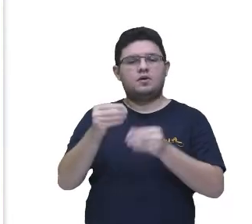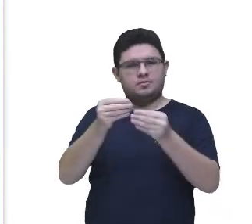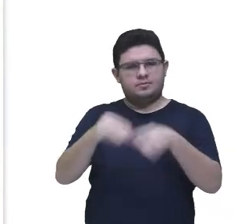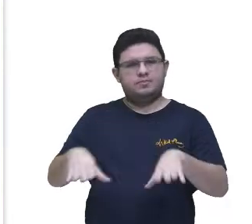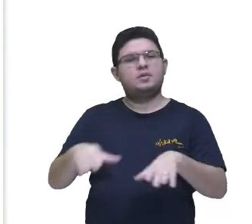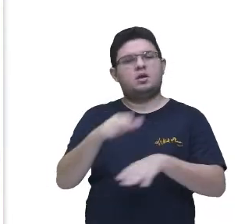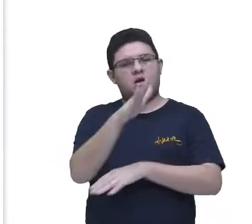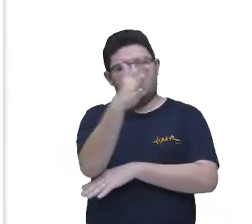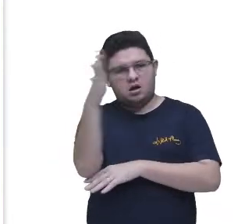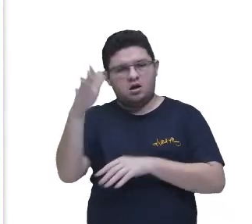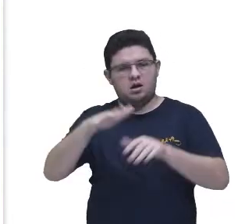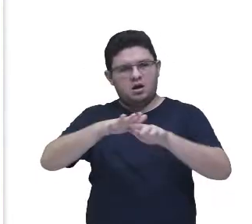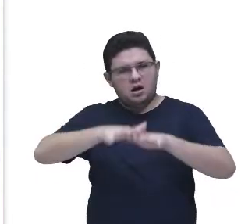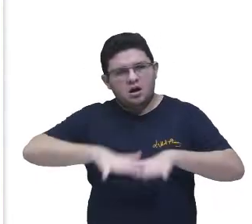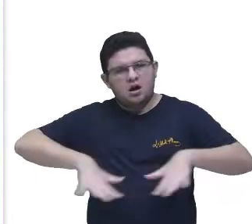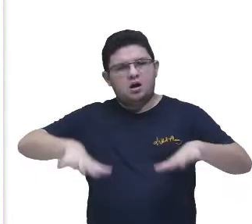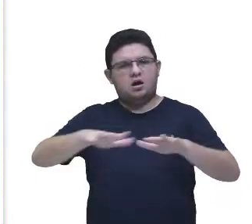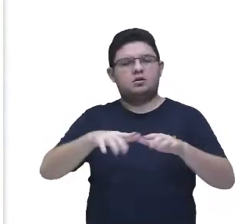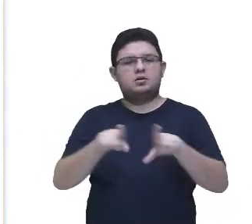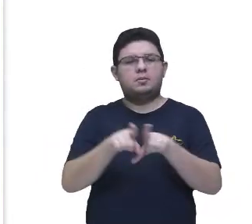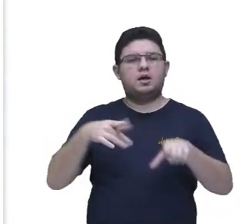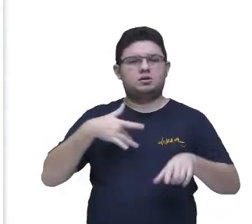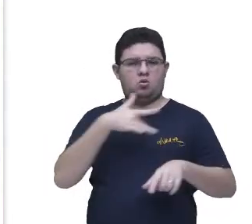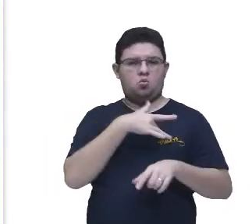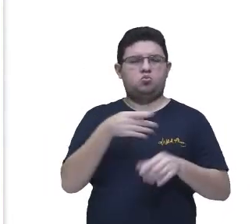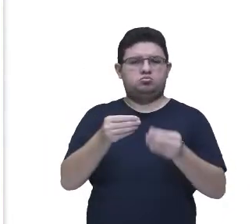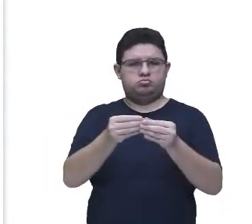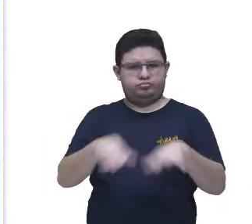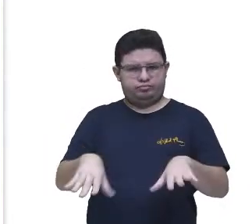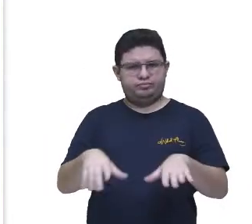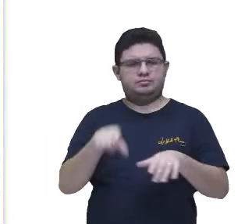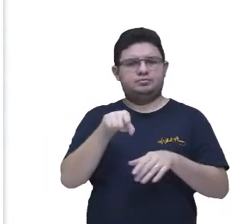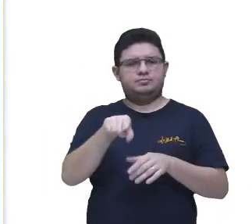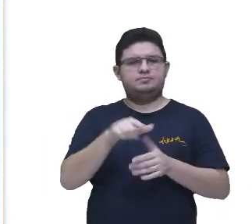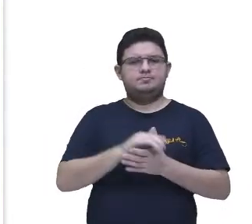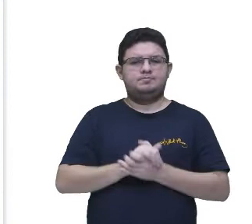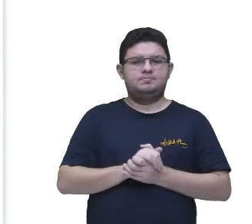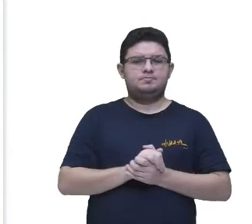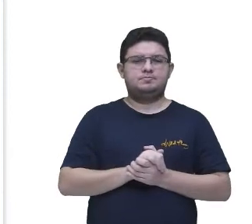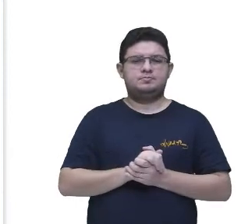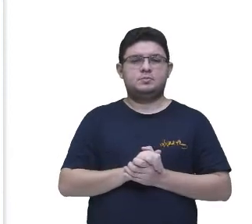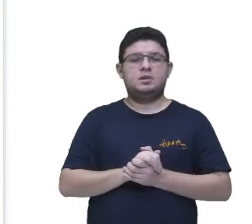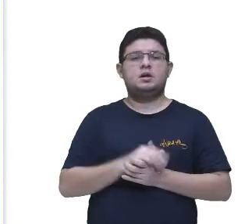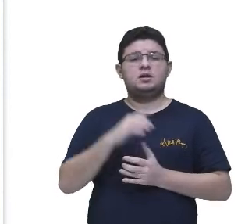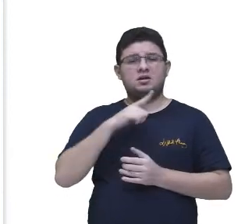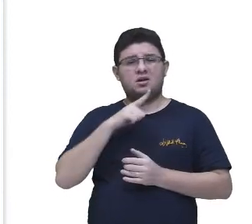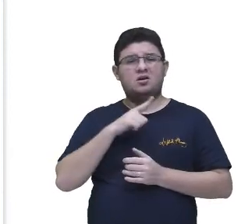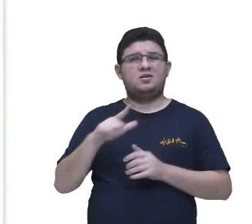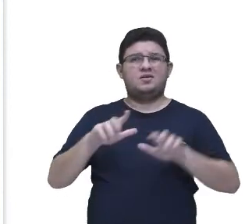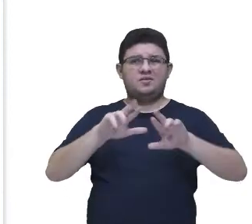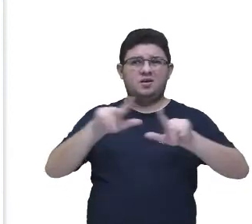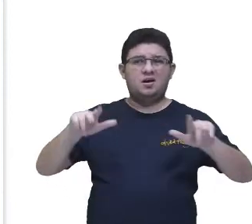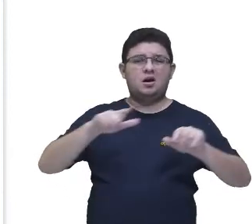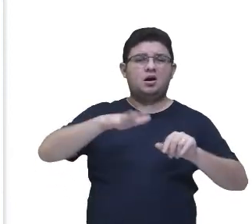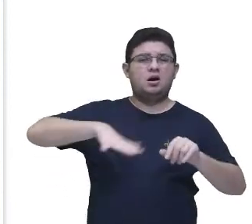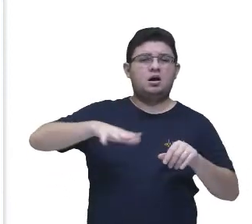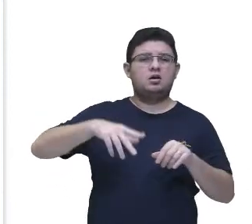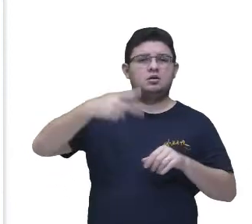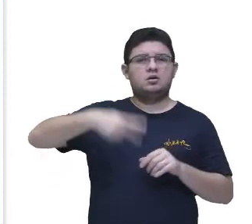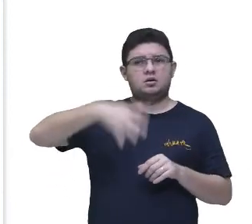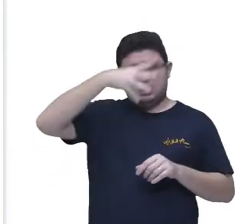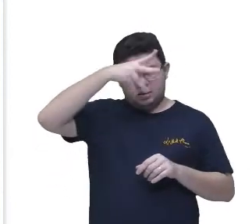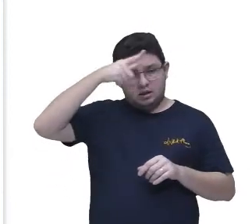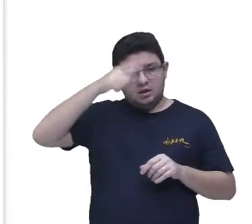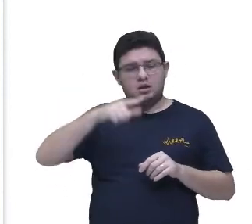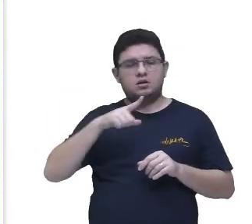ambiente e, por consequência, a saúde pública. Então, aí, diversos terrenos abandonados que a gente tem na nossa cidade acabam